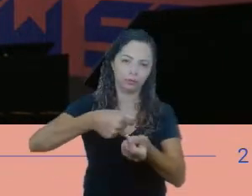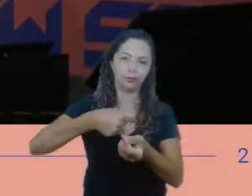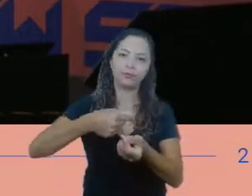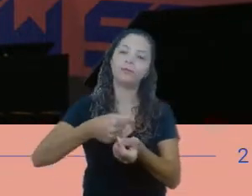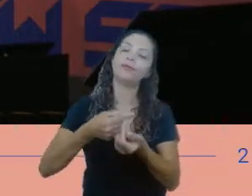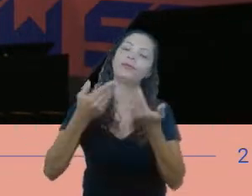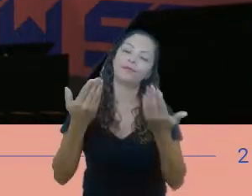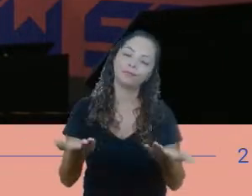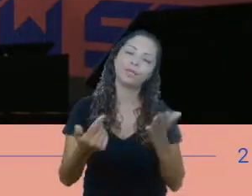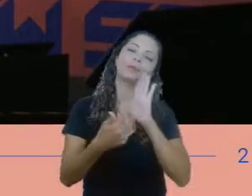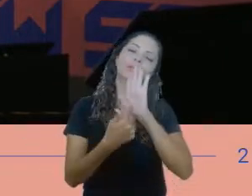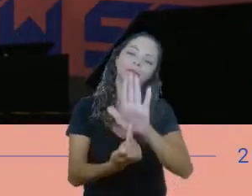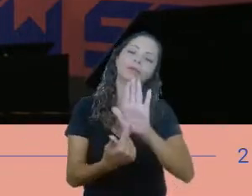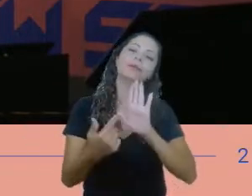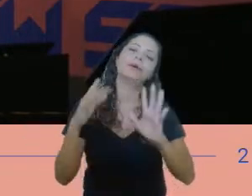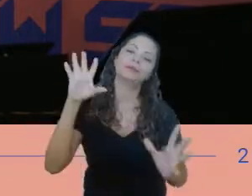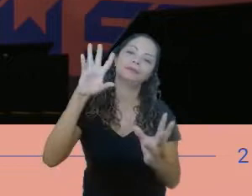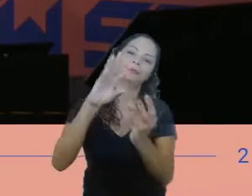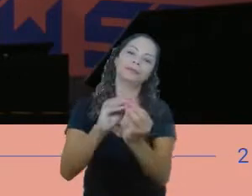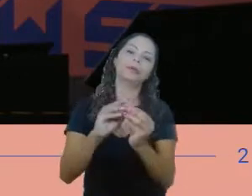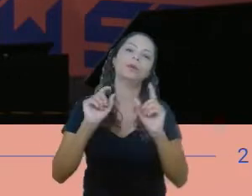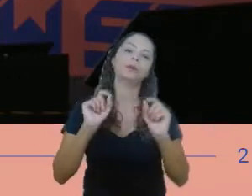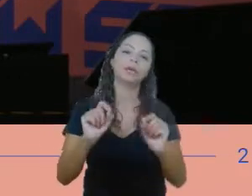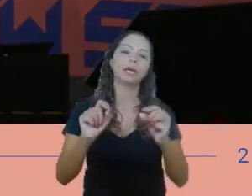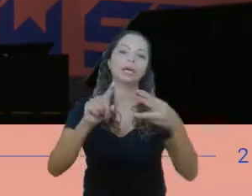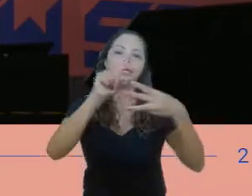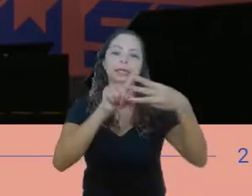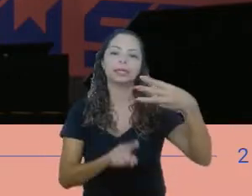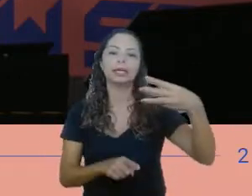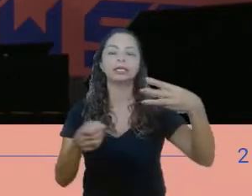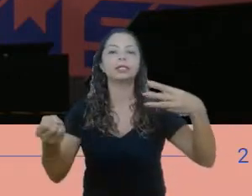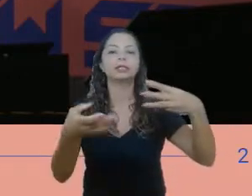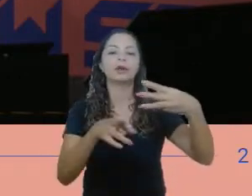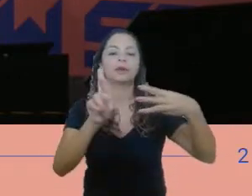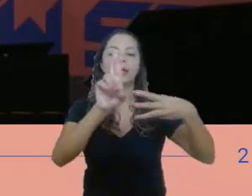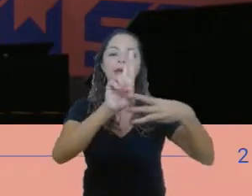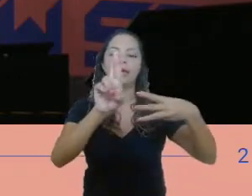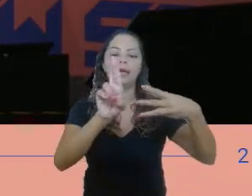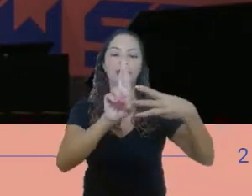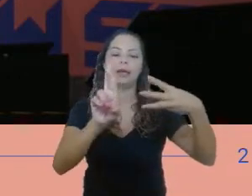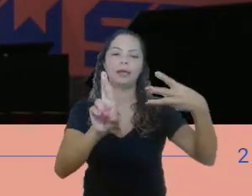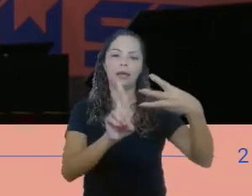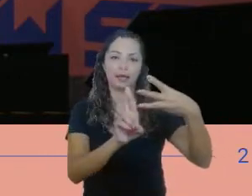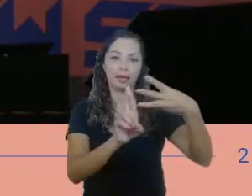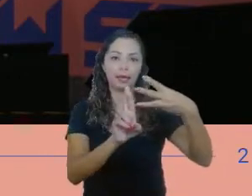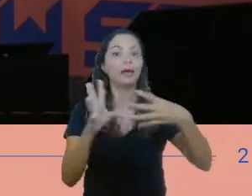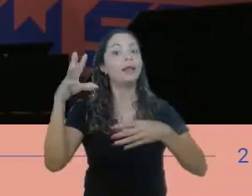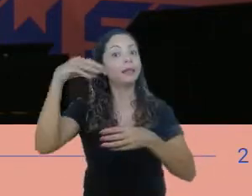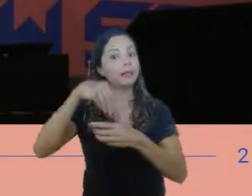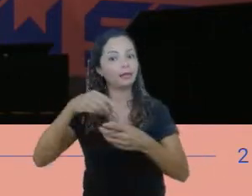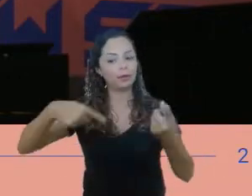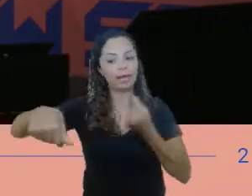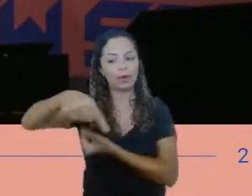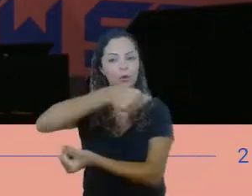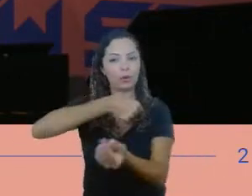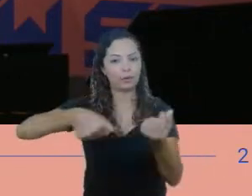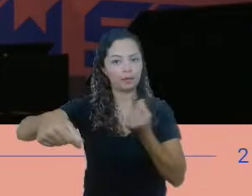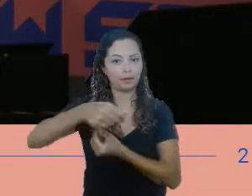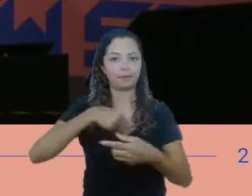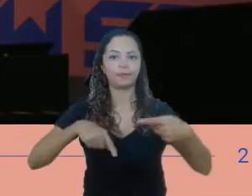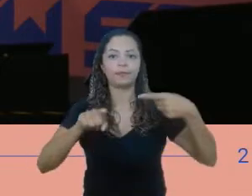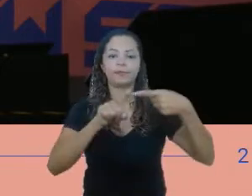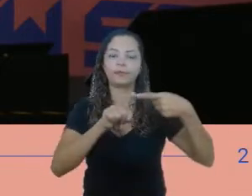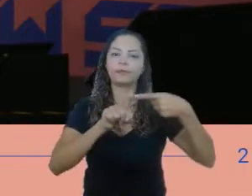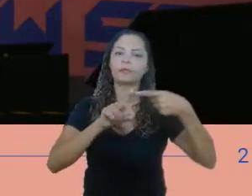simples e resumida o que a gente chama dos três novos erres da economia circular e tu a gente precisa reavaliar o processo